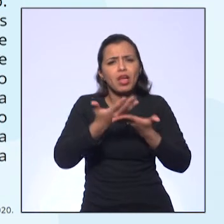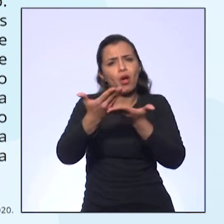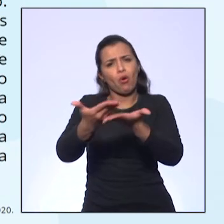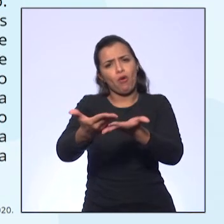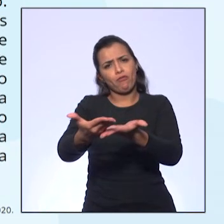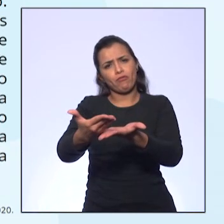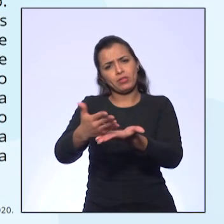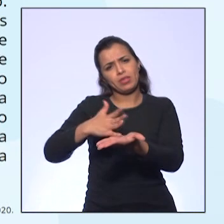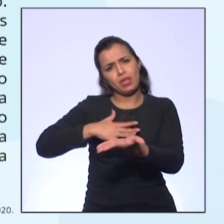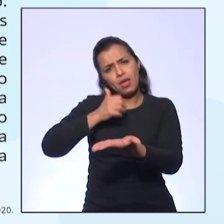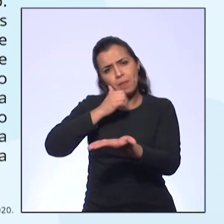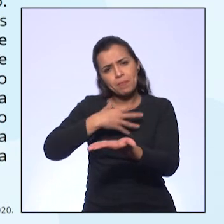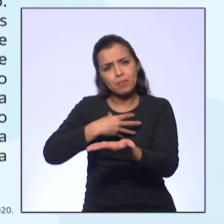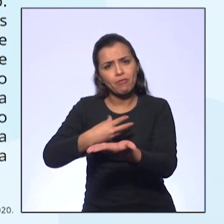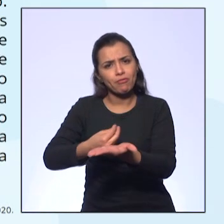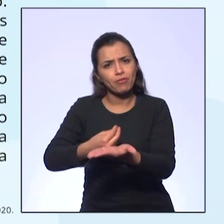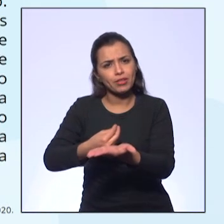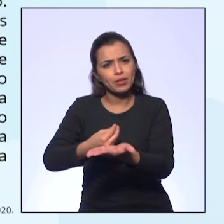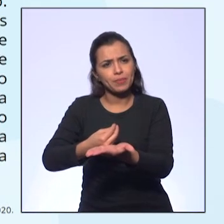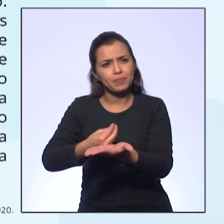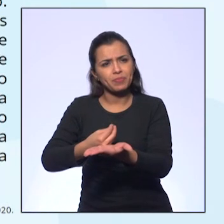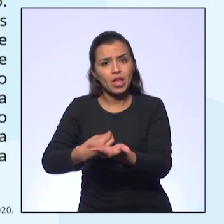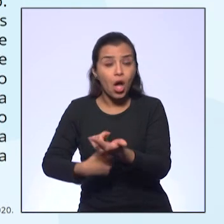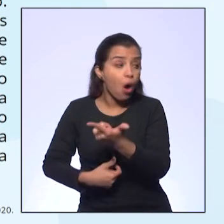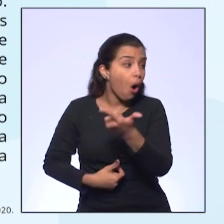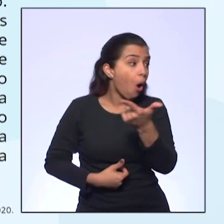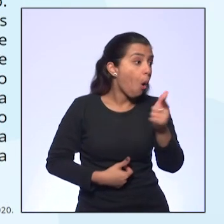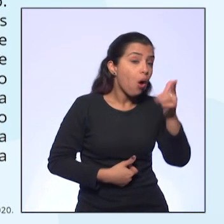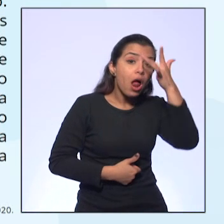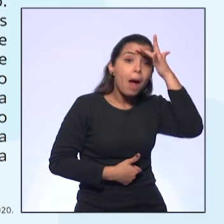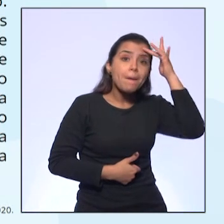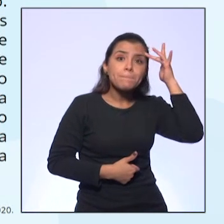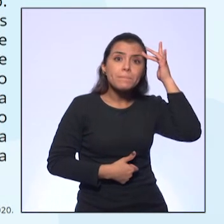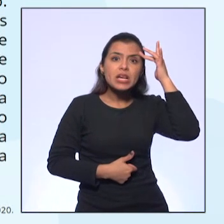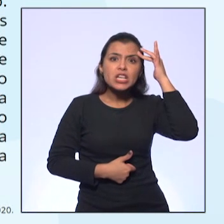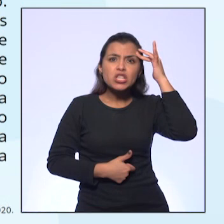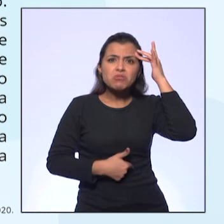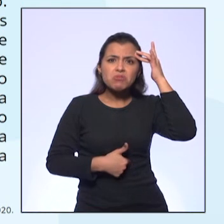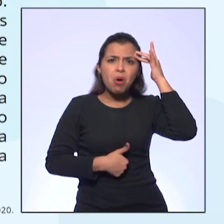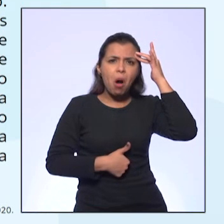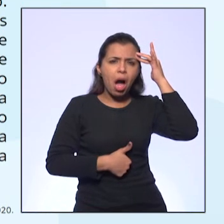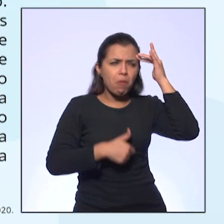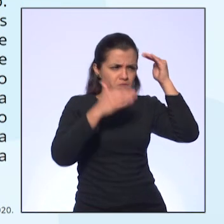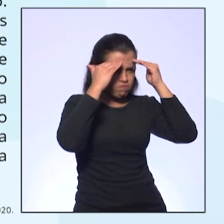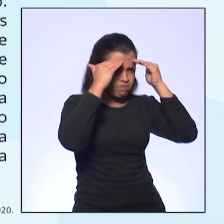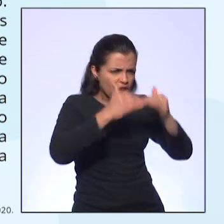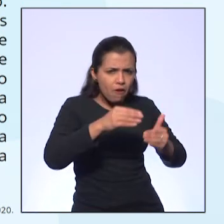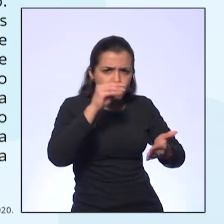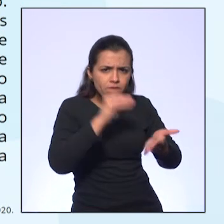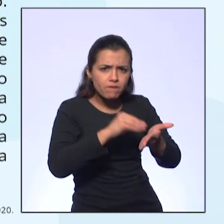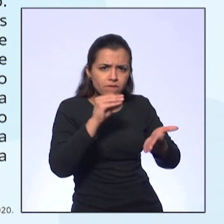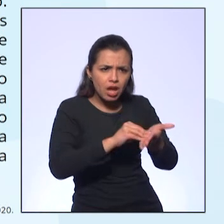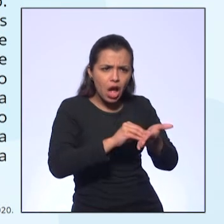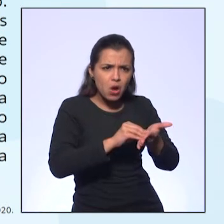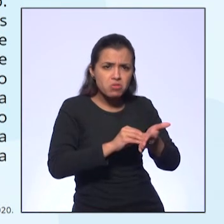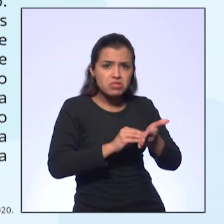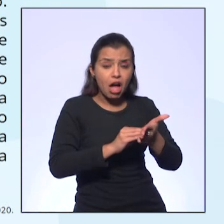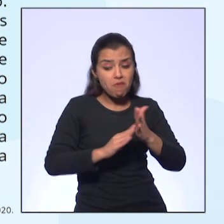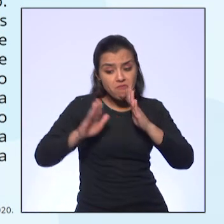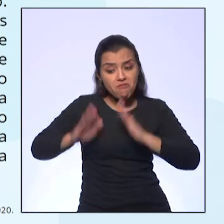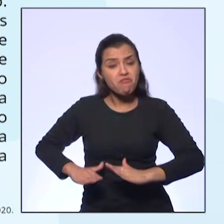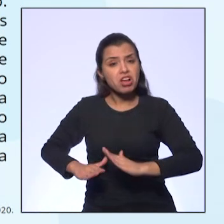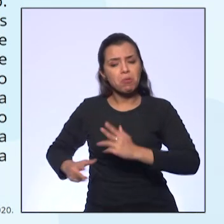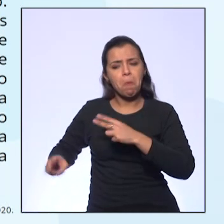contigo. Outro teria subjugado a tua desobediência com maus tratos, com os rigores do convento e talvez